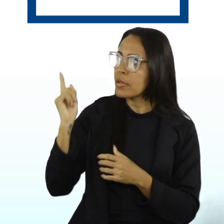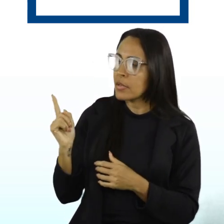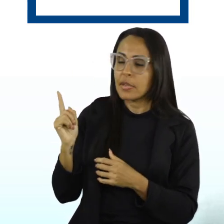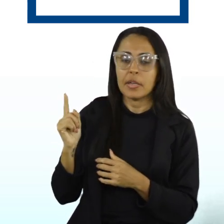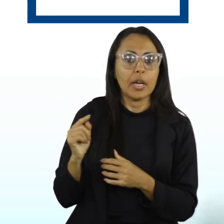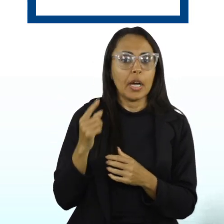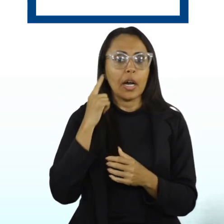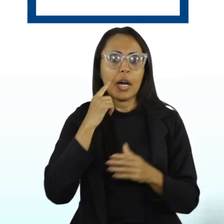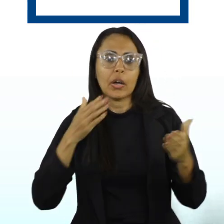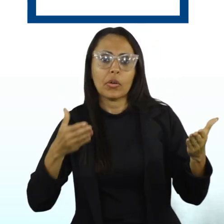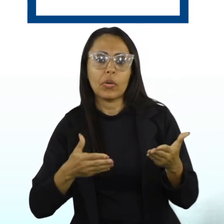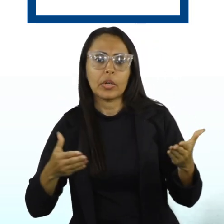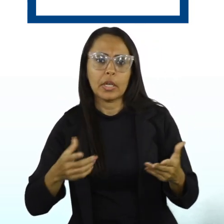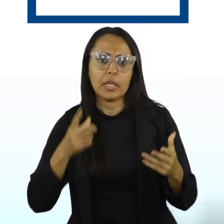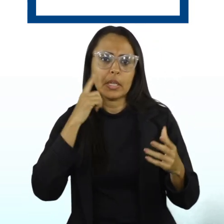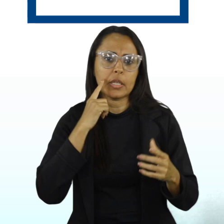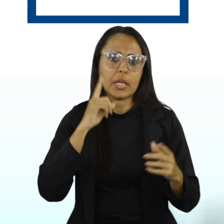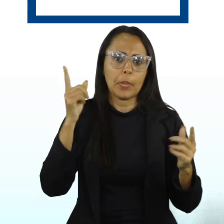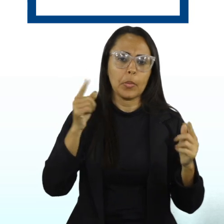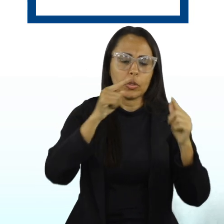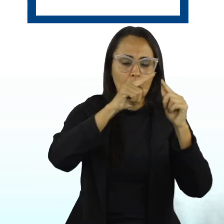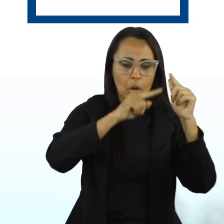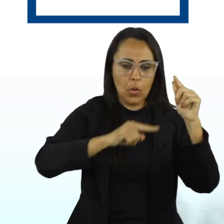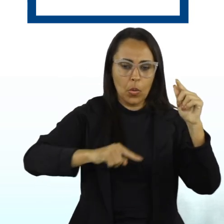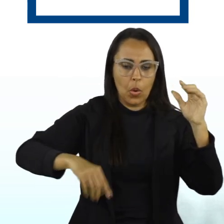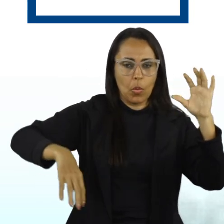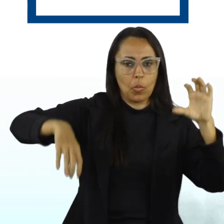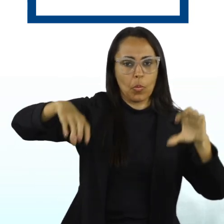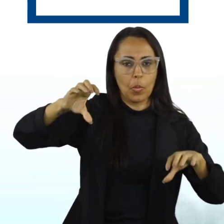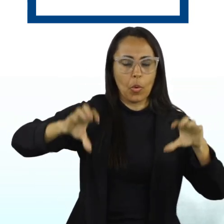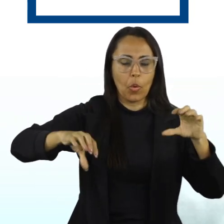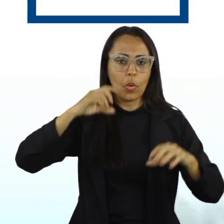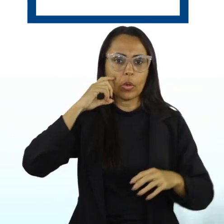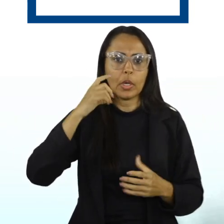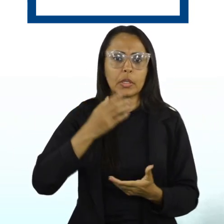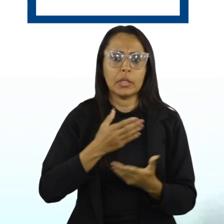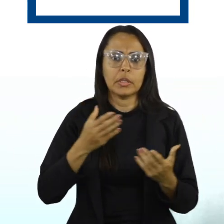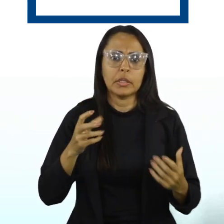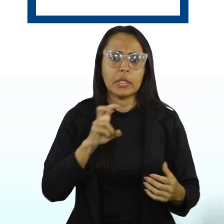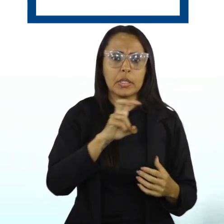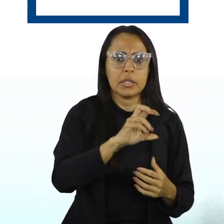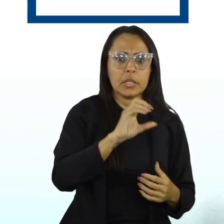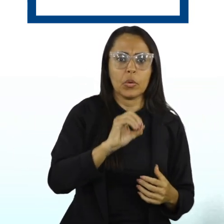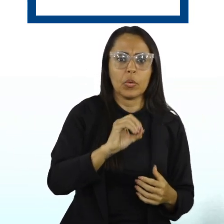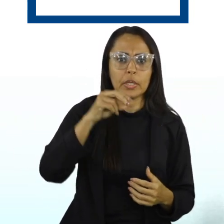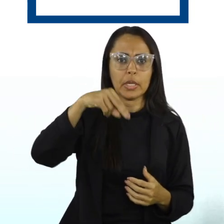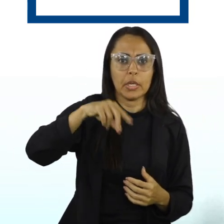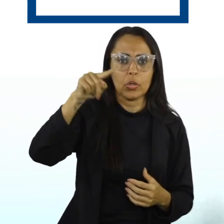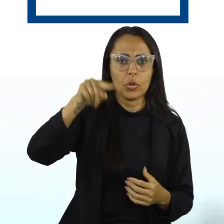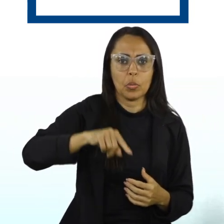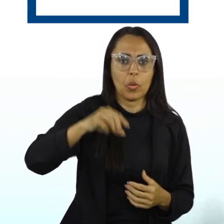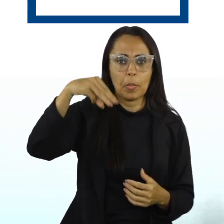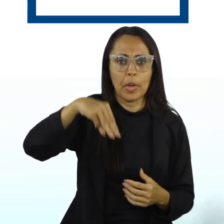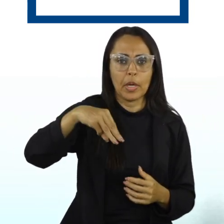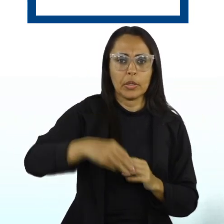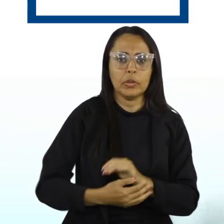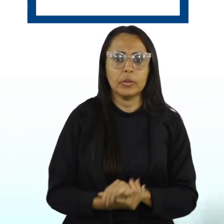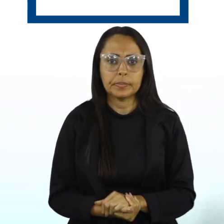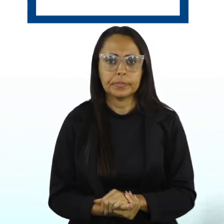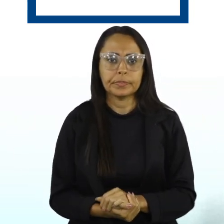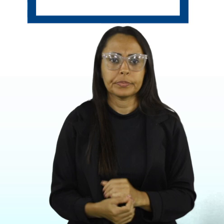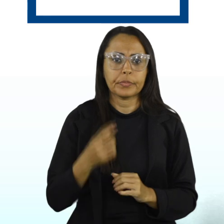nesse momento, ele está deformando uma mola de constante elástica 50 newtons por metro, que está comprimida 1